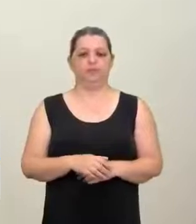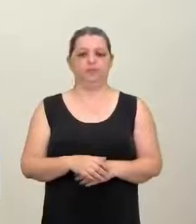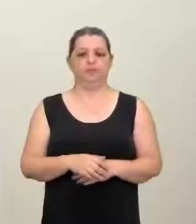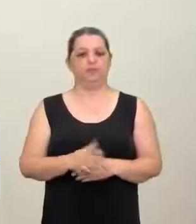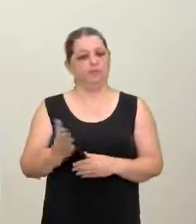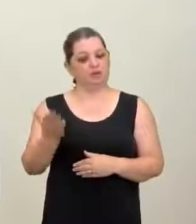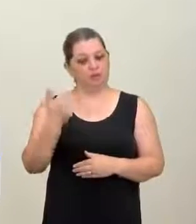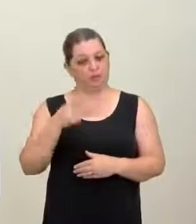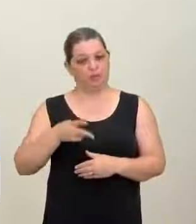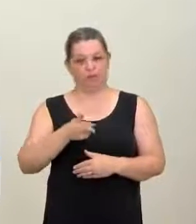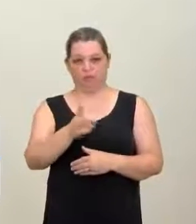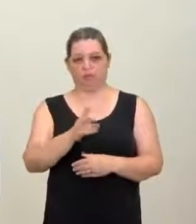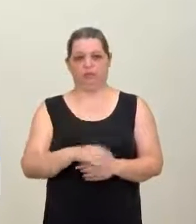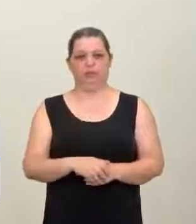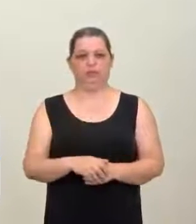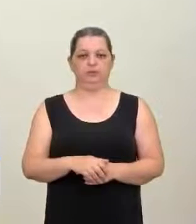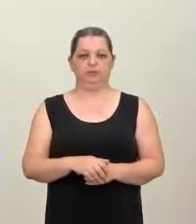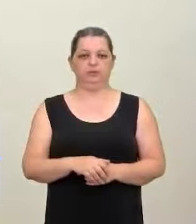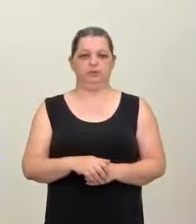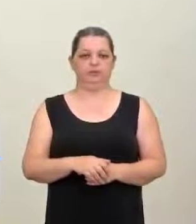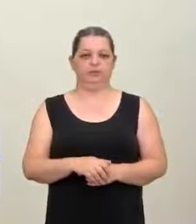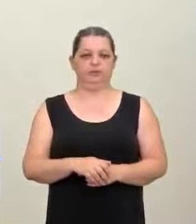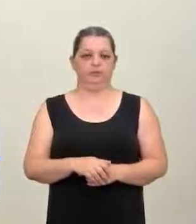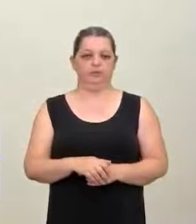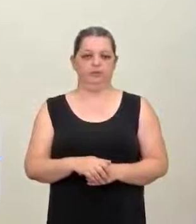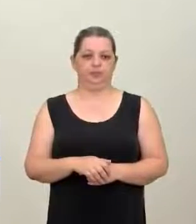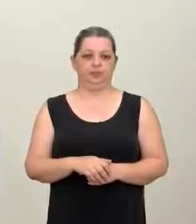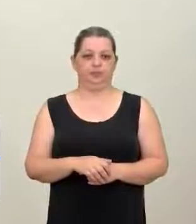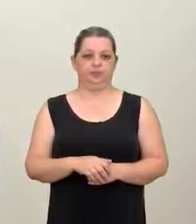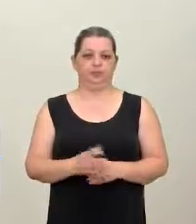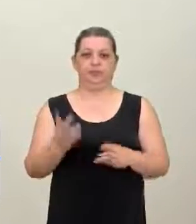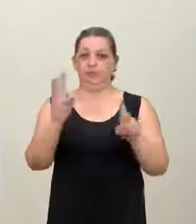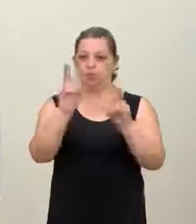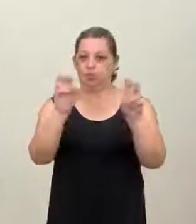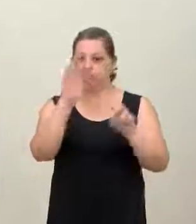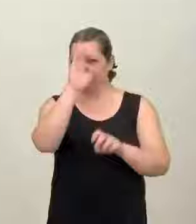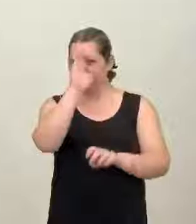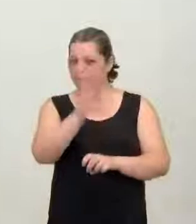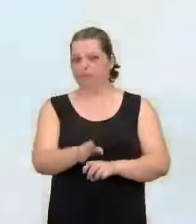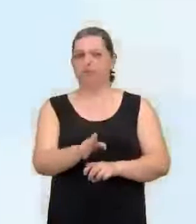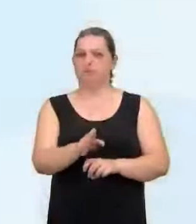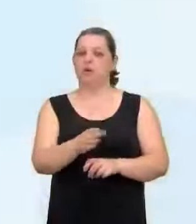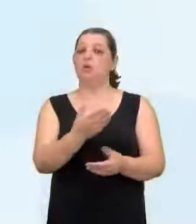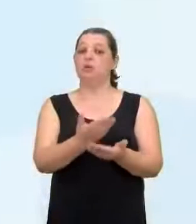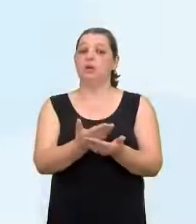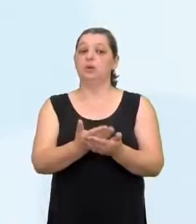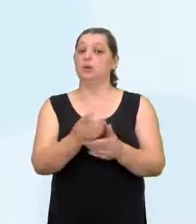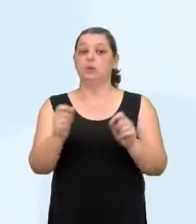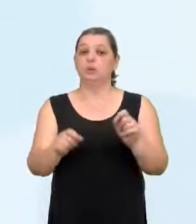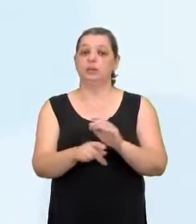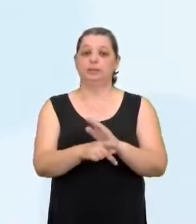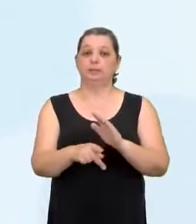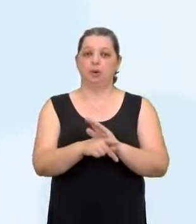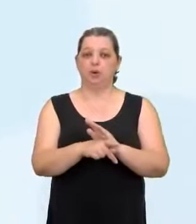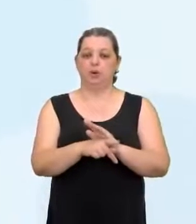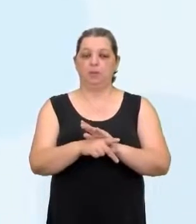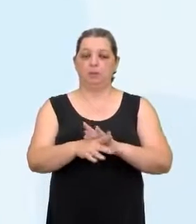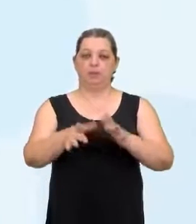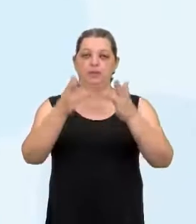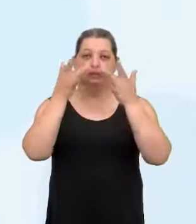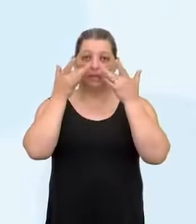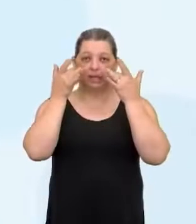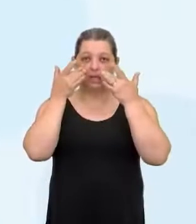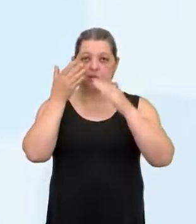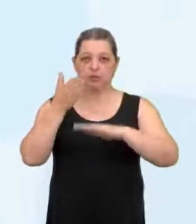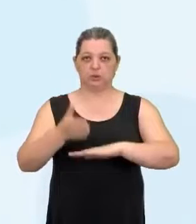vamos seguindo aqui. Agora chegamos no tema principal de nossa aula. Teatro contemporâneo. E